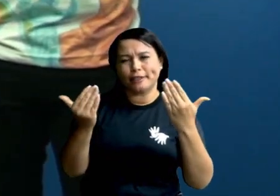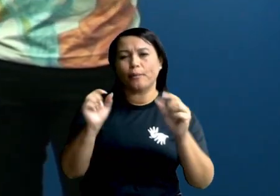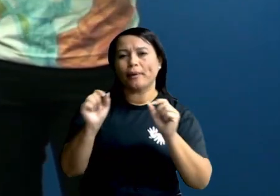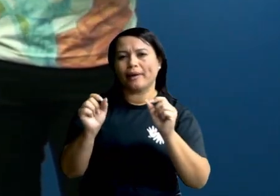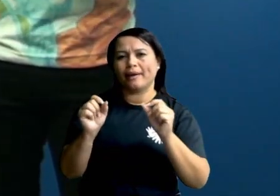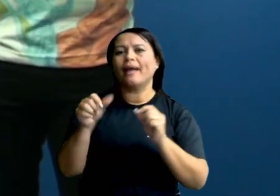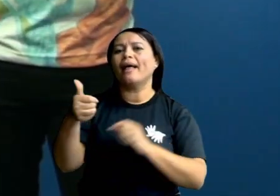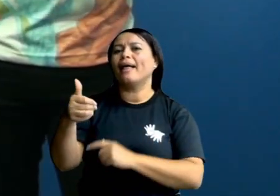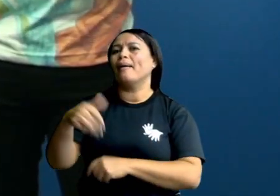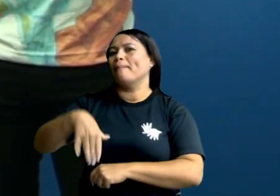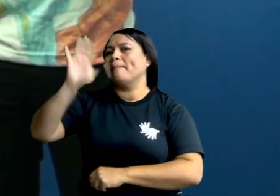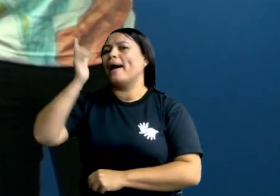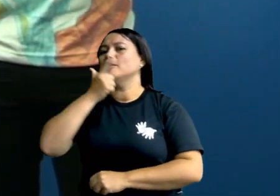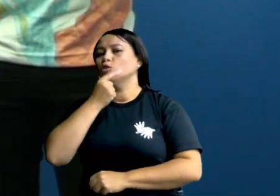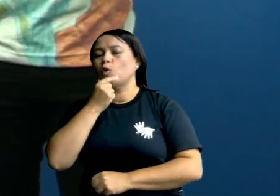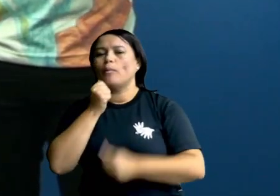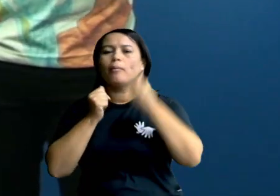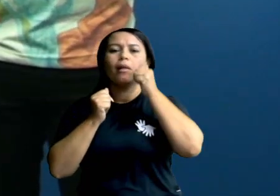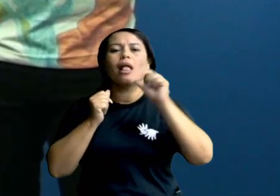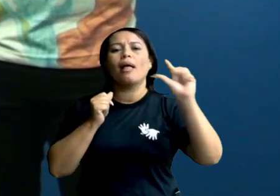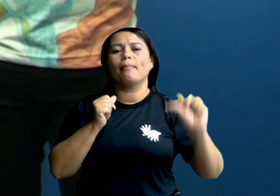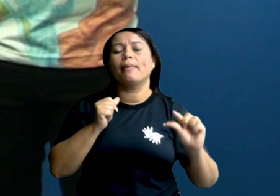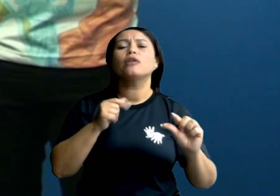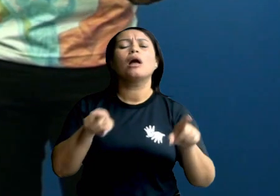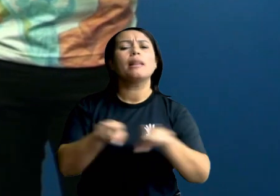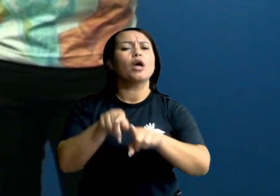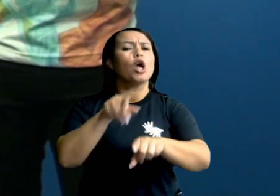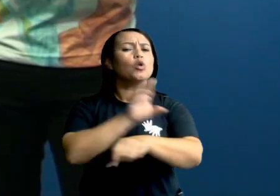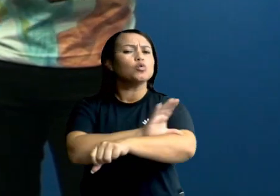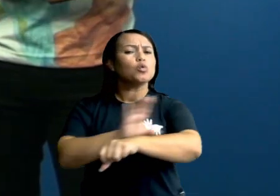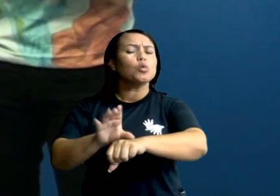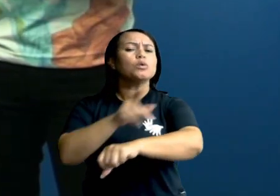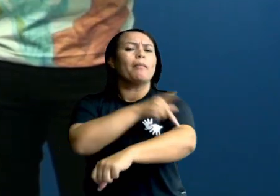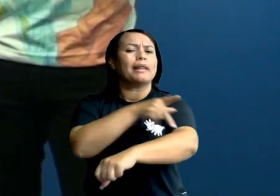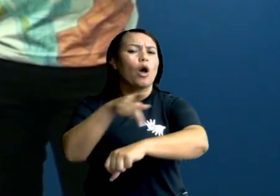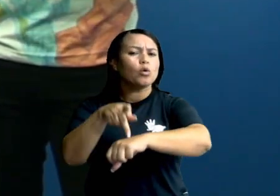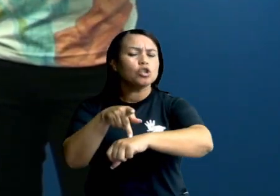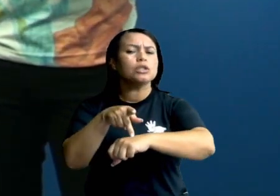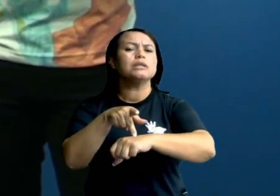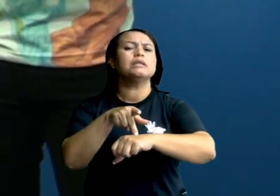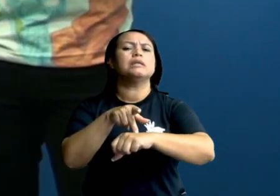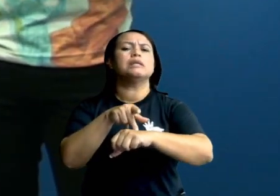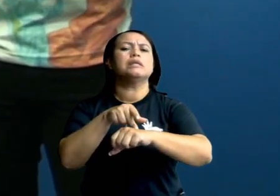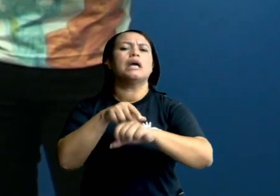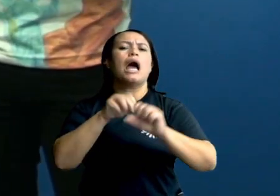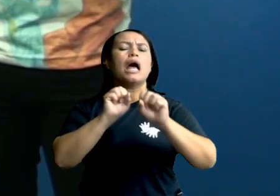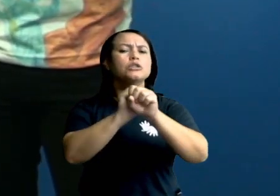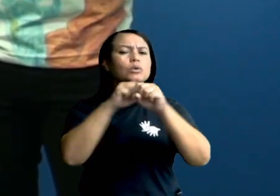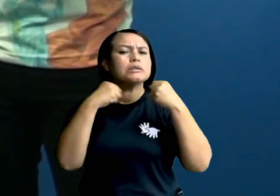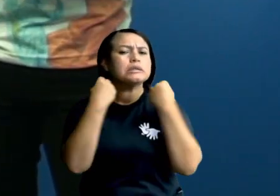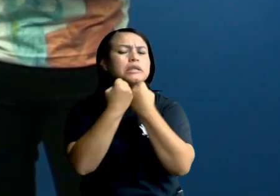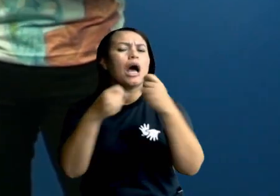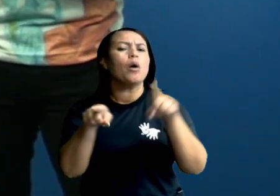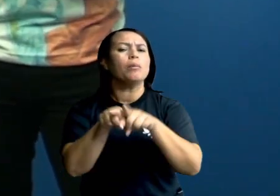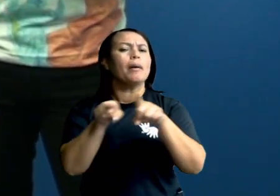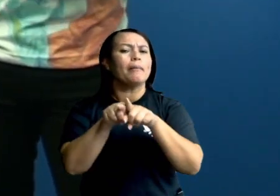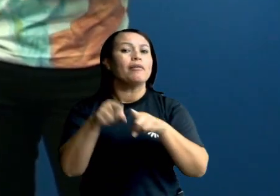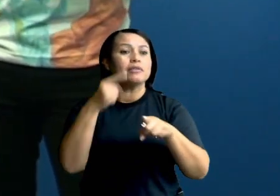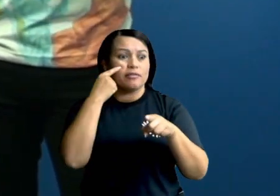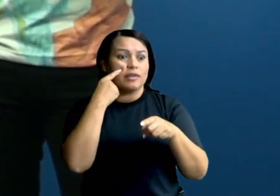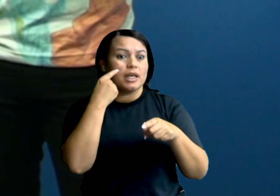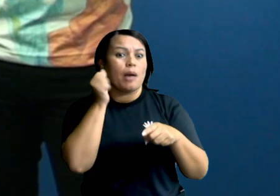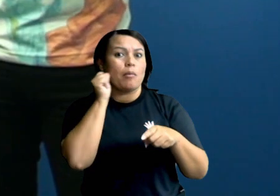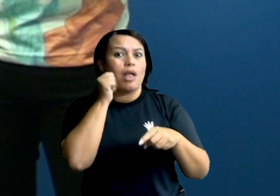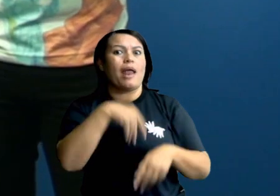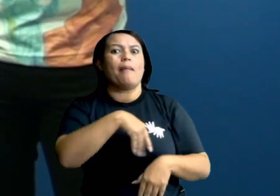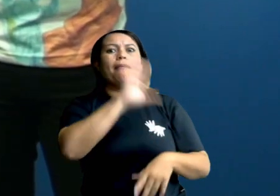do curso. Nos cursos de pedagogia, serviço social, né, e nos cursos de saúde você tem um número muito grande de mulheres.